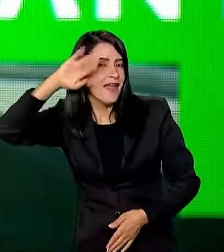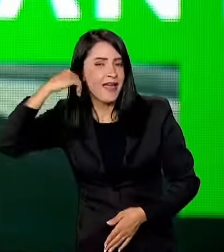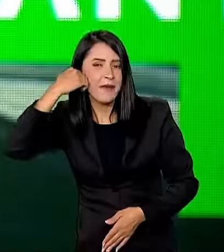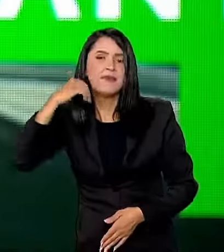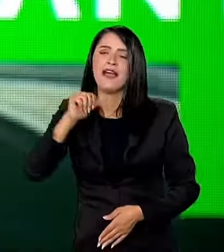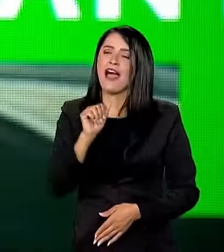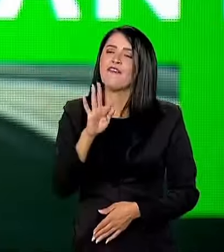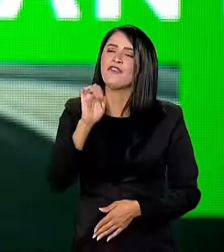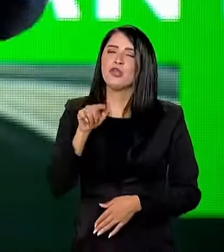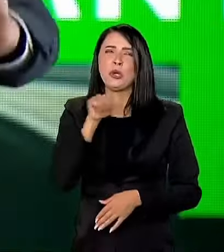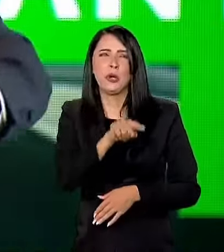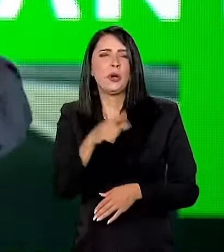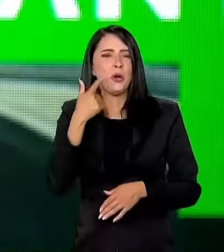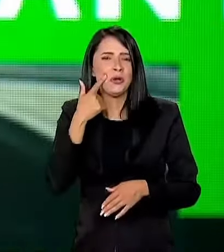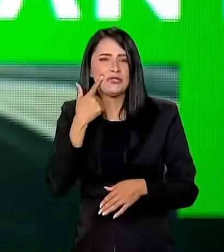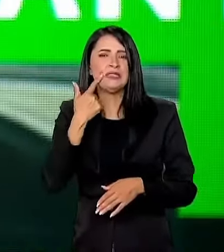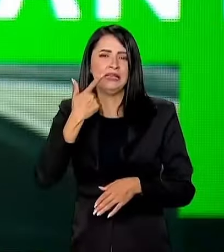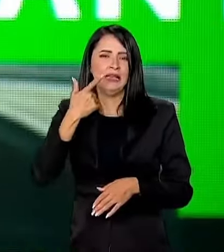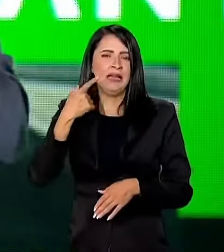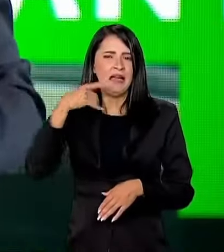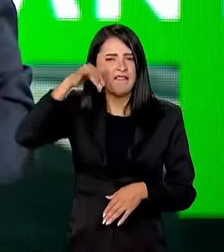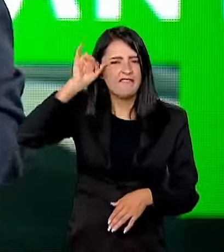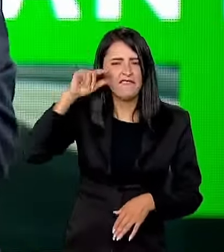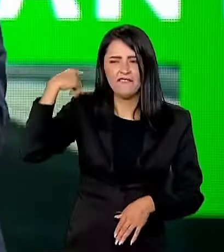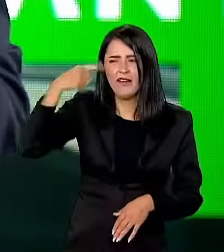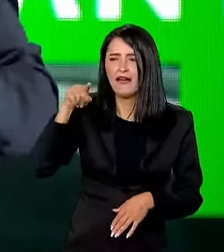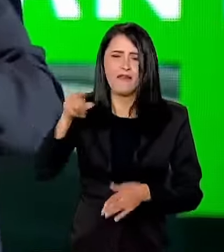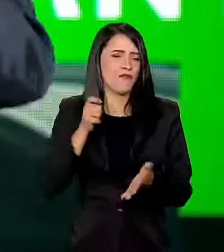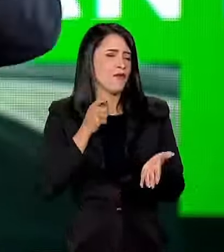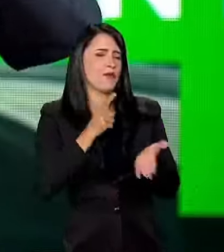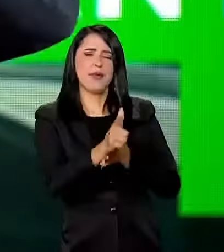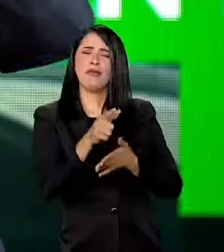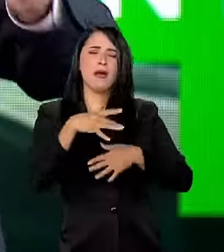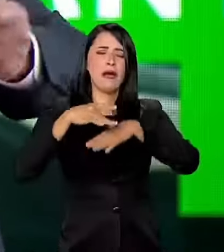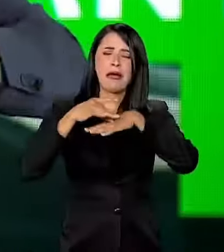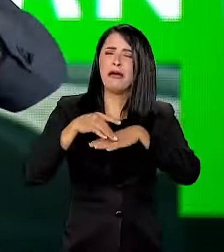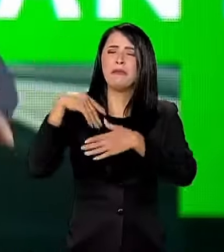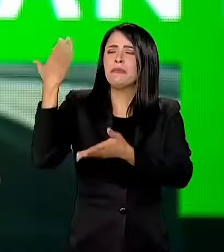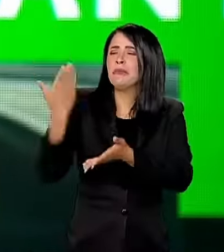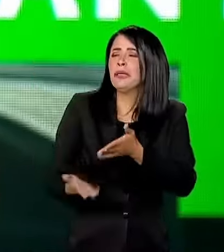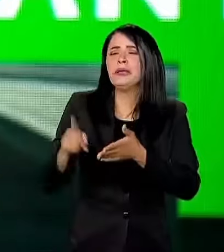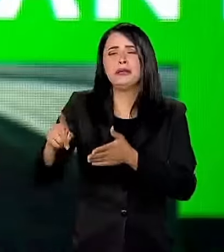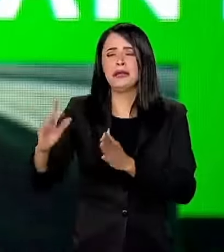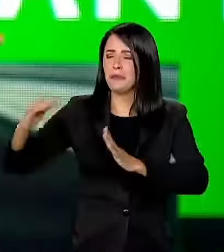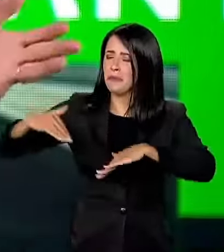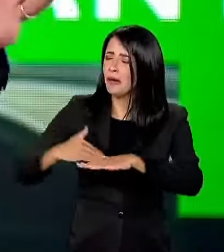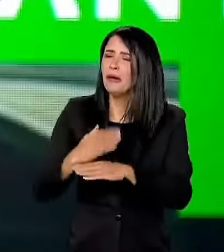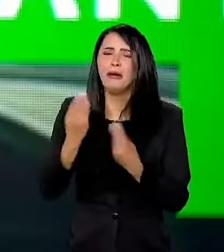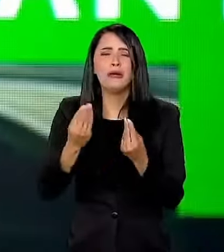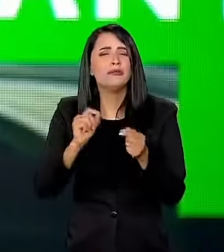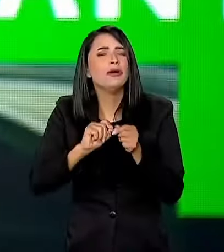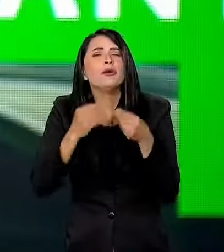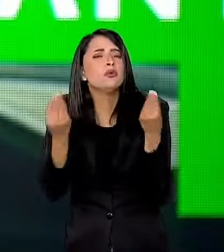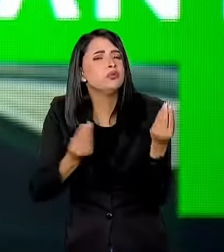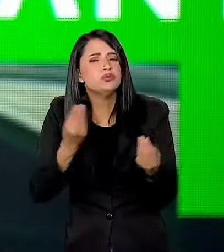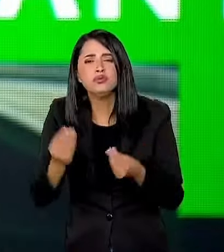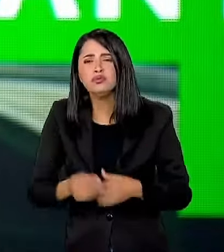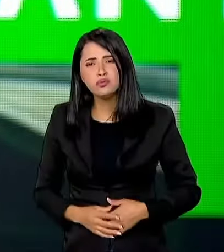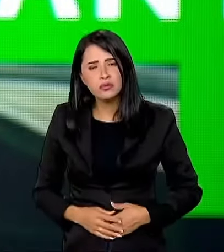em Marabá, sei lá, Vaca Louca, e os chilenos vão comprar e a carne vai ficar perdida em alto mar aí, presidente. O que é que a gente